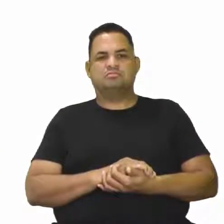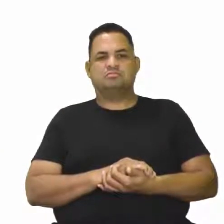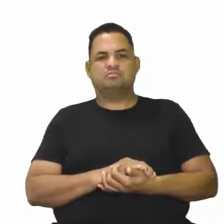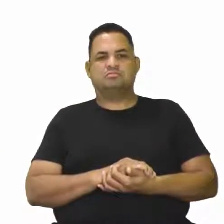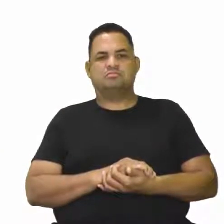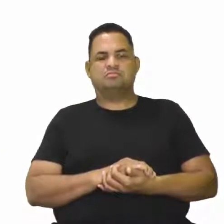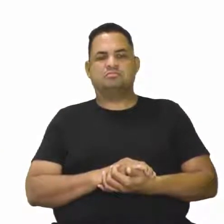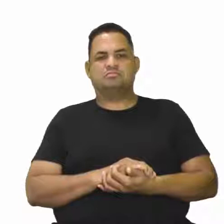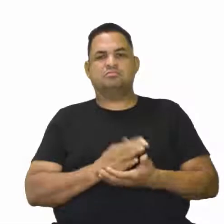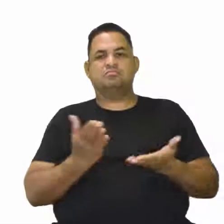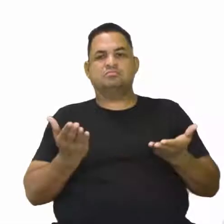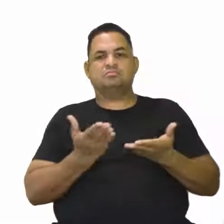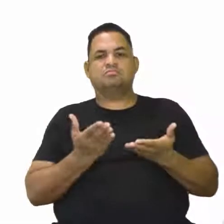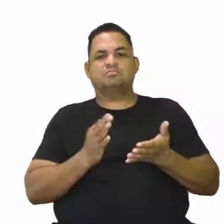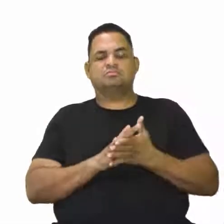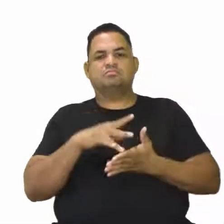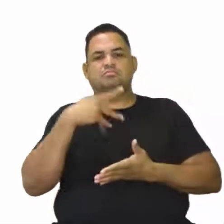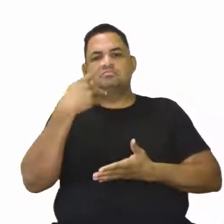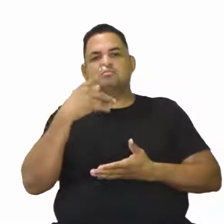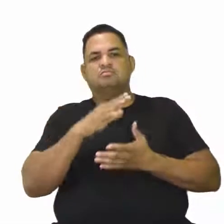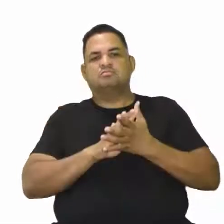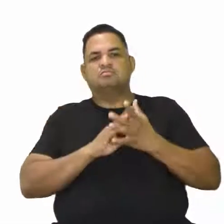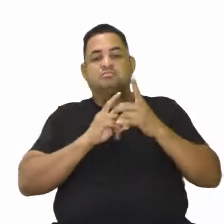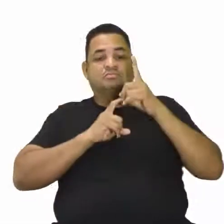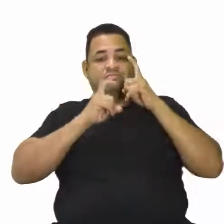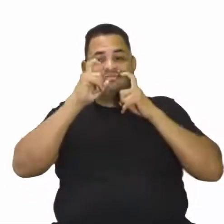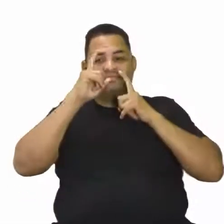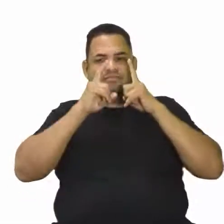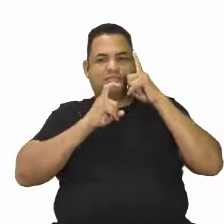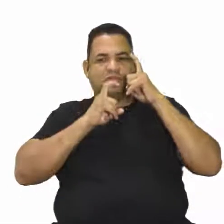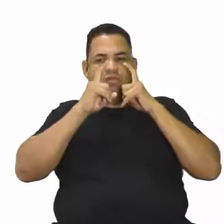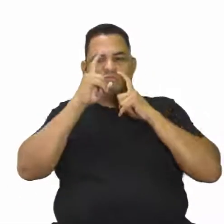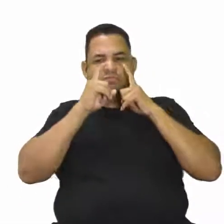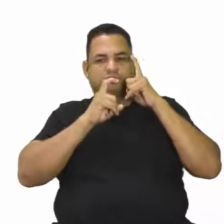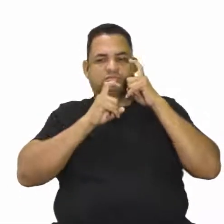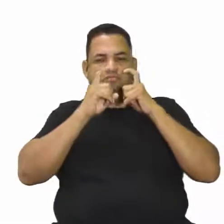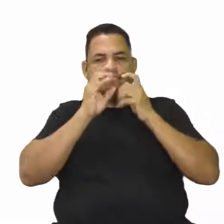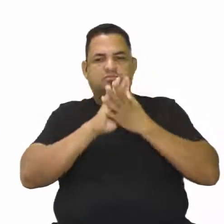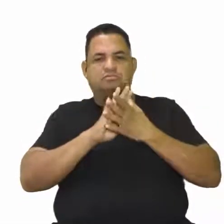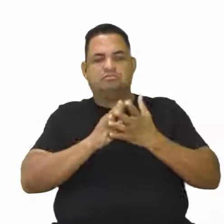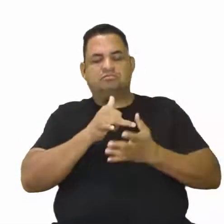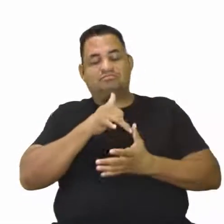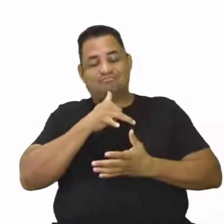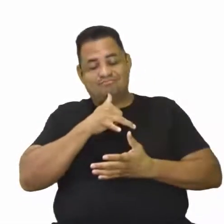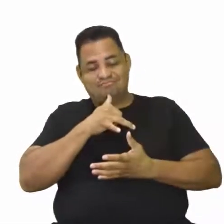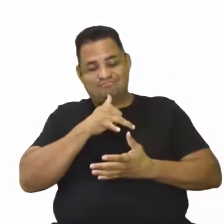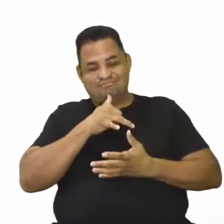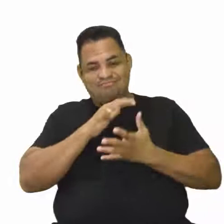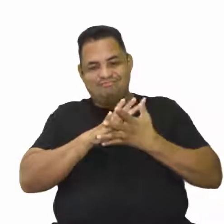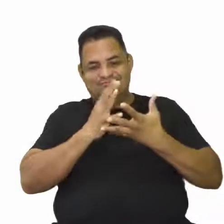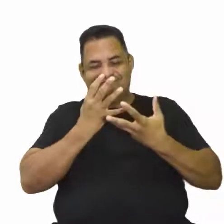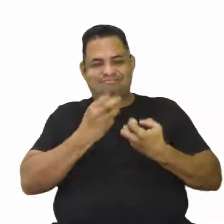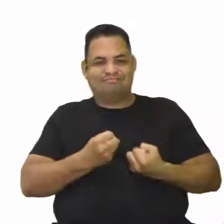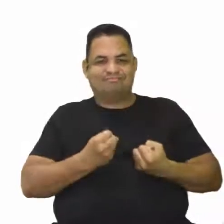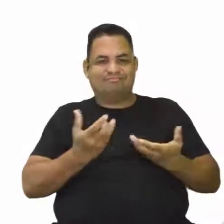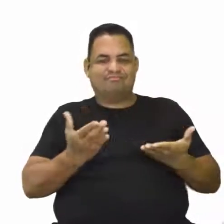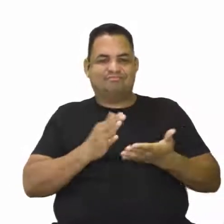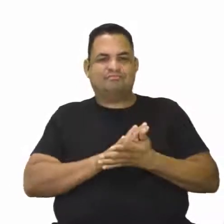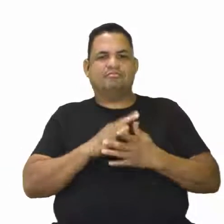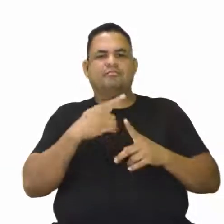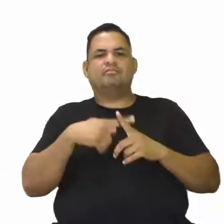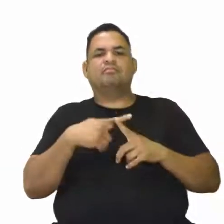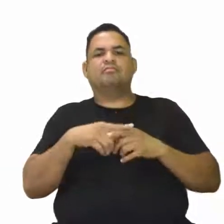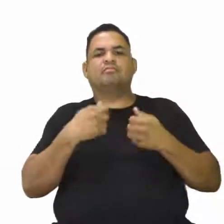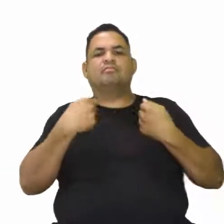continuar. Agora, nós vamos falar de expressões de tristeza e contentamento. E aí, vocês podem se perguntar, por que que